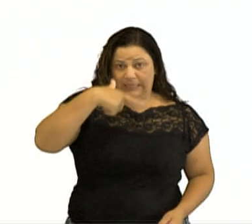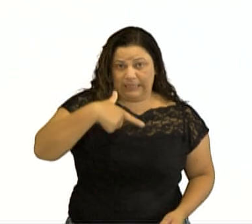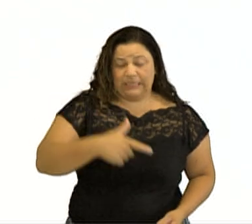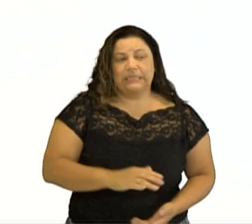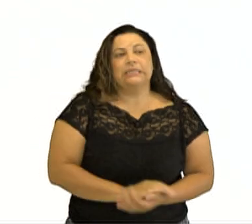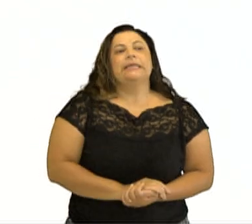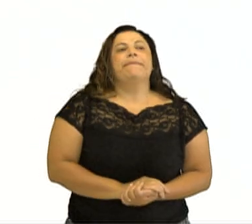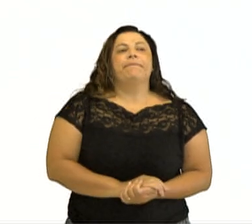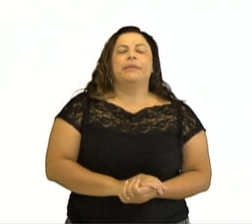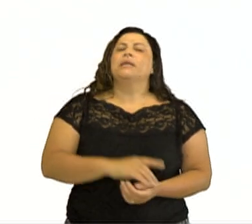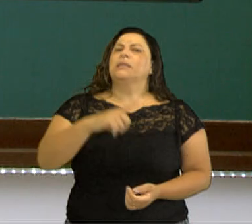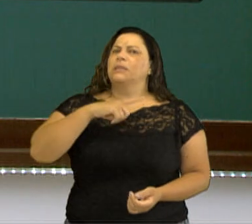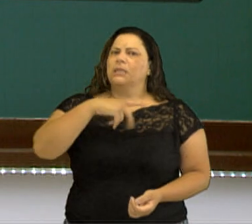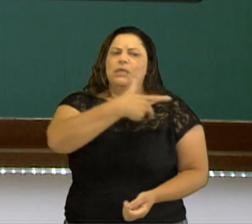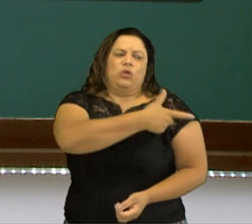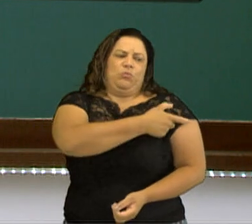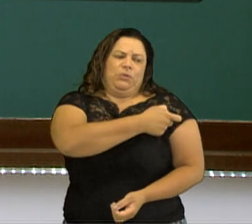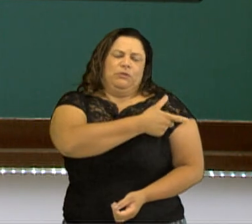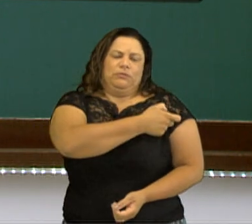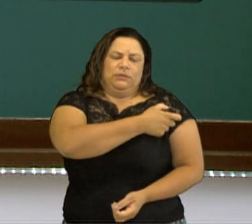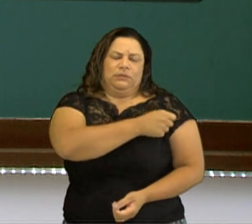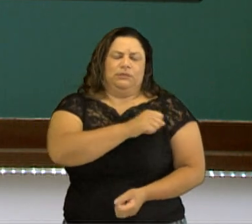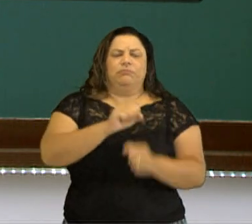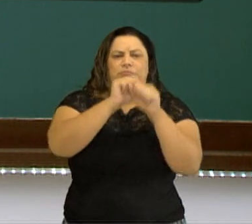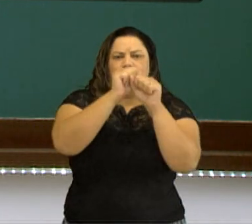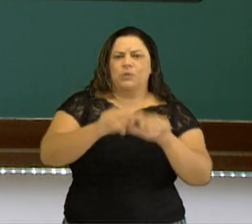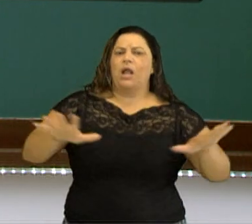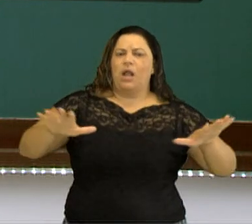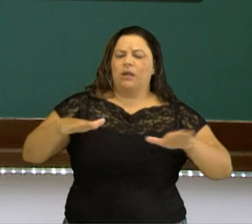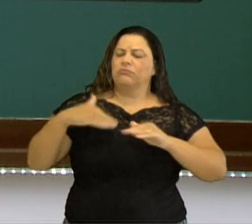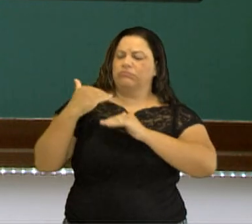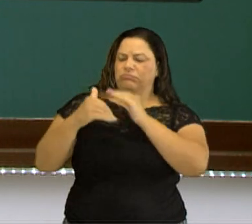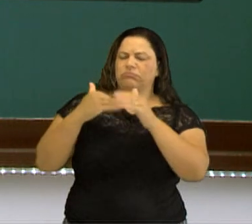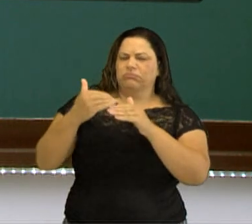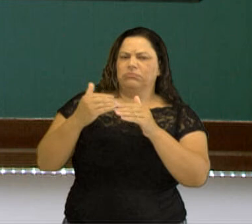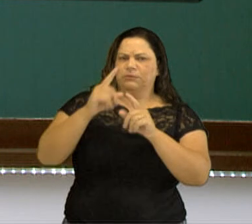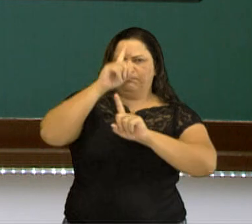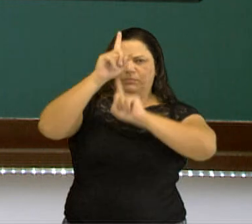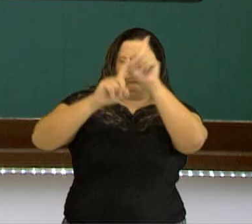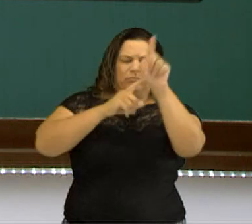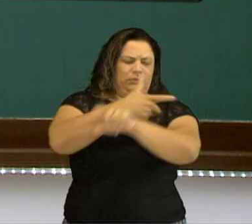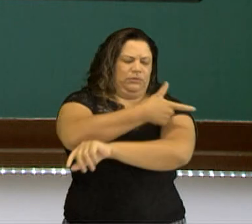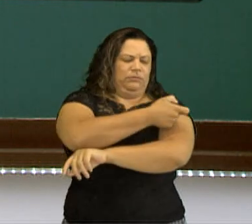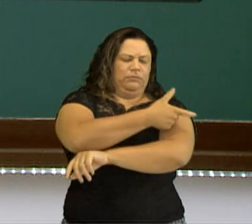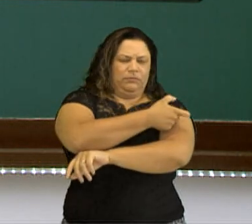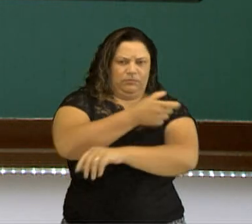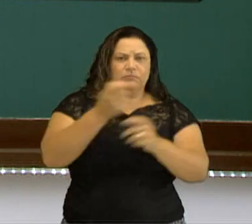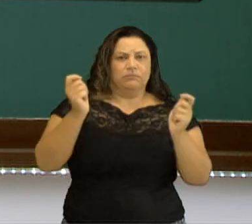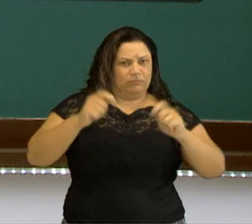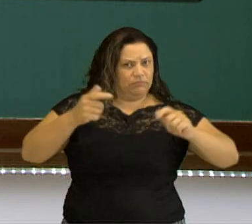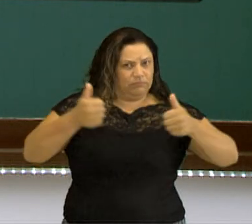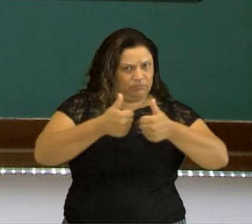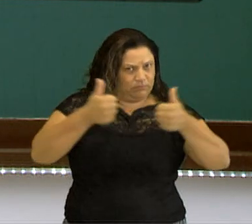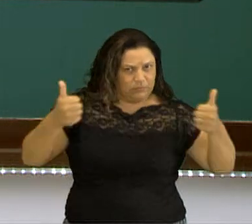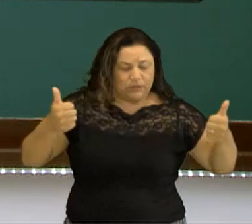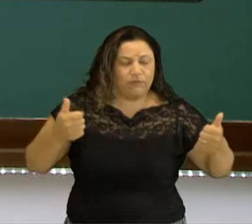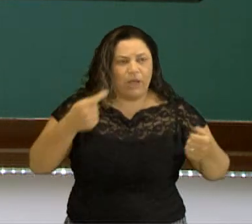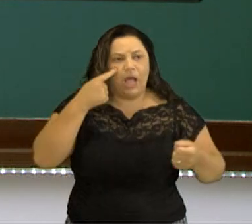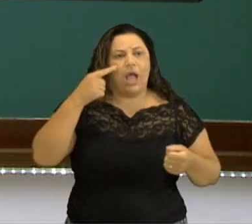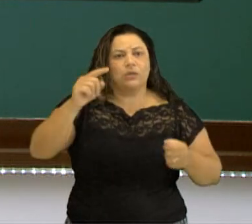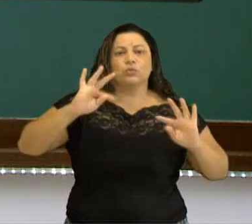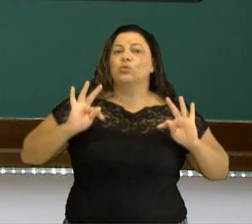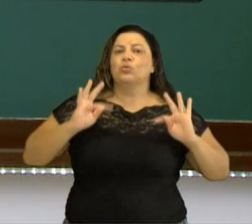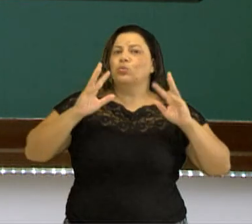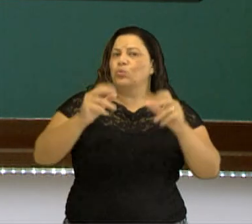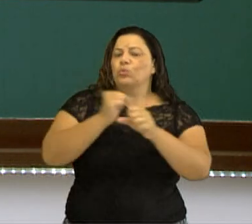foi desenvolvida depois de um surto de gripe H1N1. Depois que teve esse surto, desenvolveu-se essa vacina e